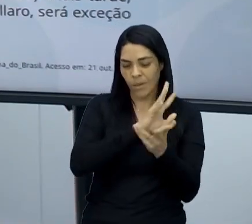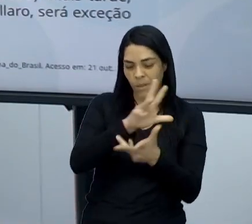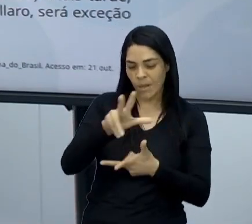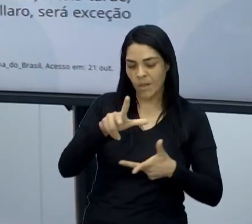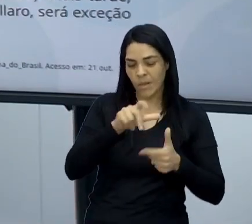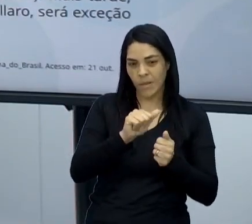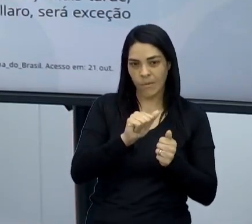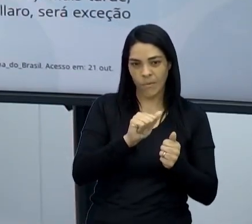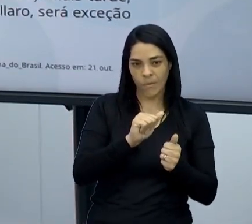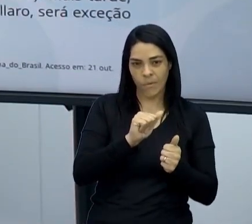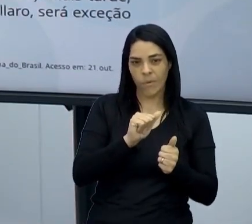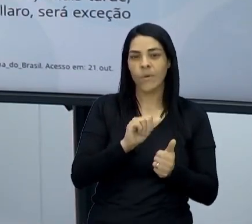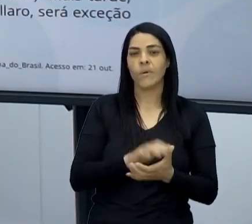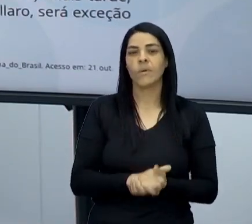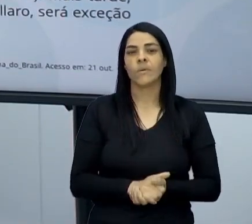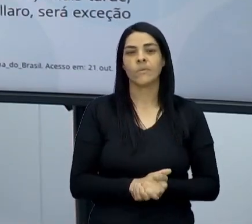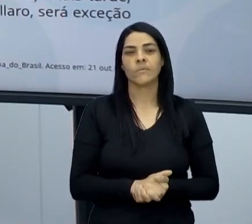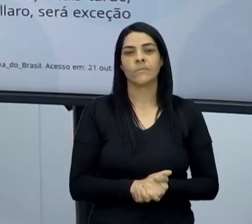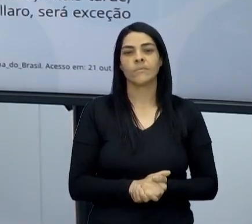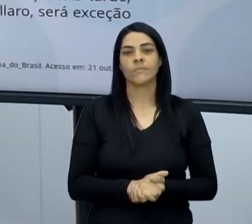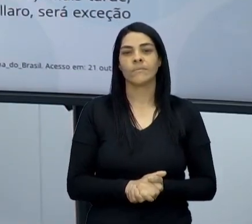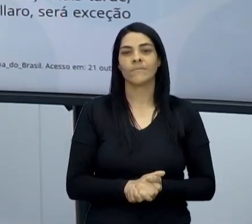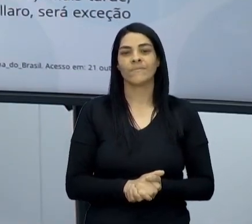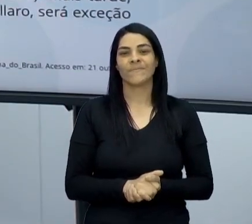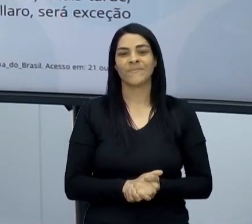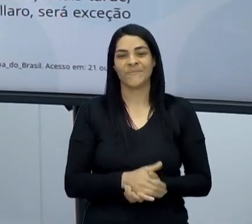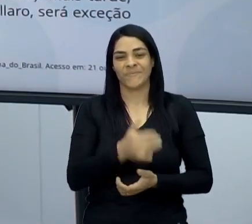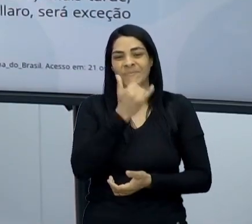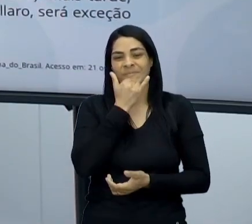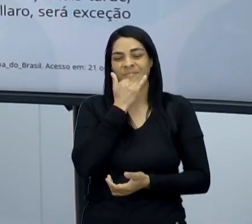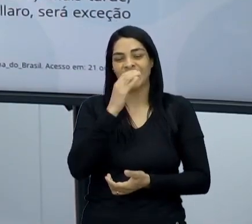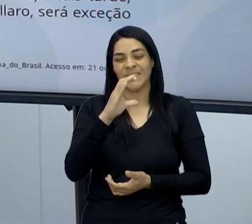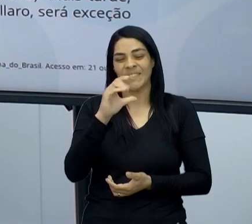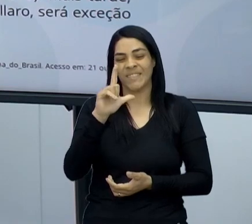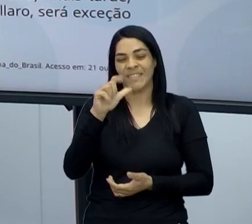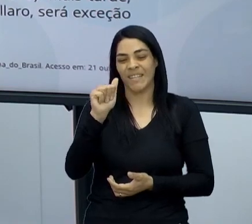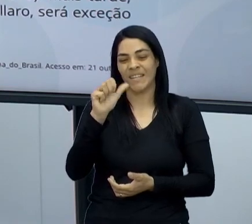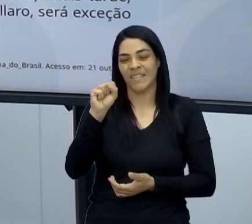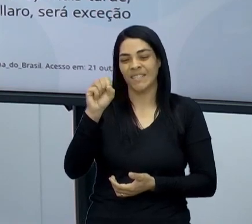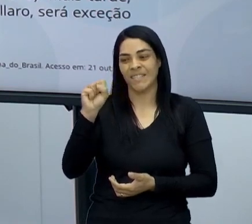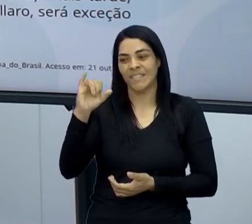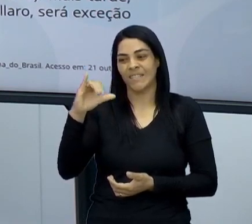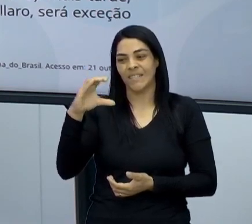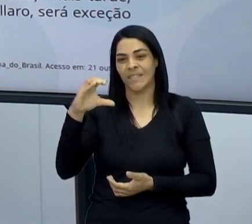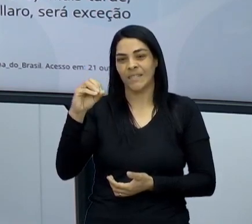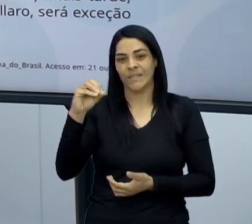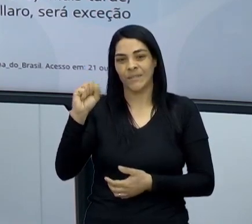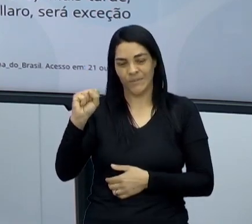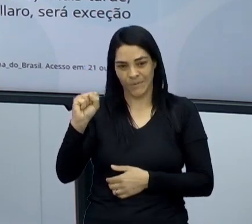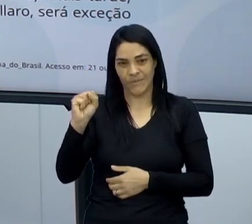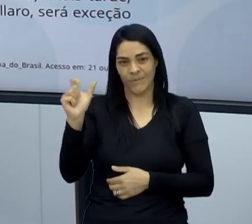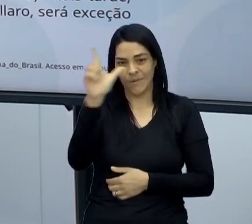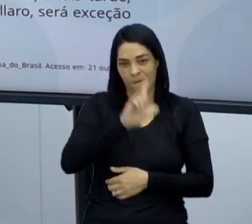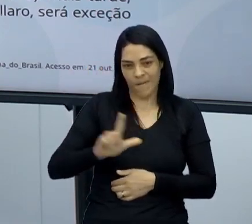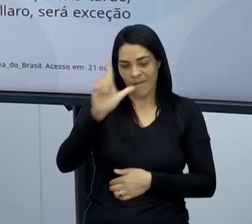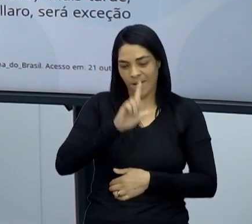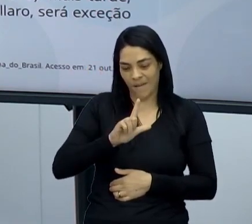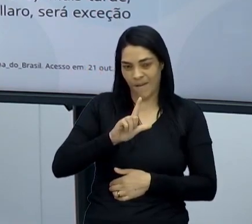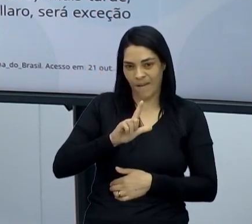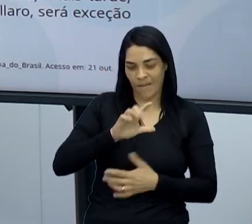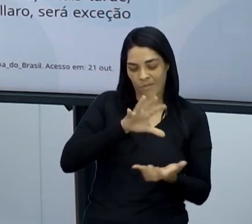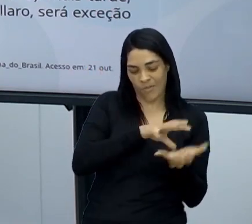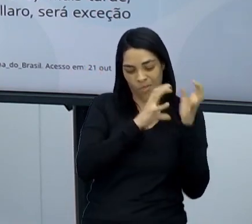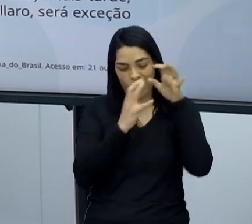transformados em clássicos da literatura. Estou atropelando tudo aqui. Clássicos da literatura transformados em